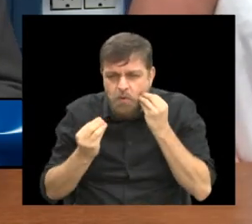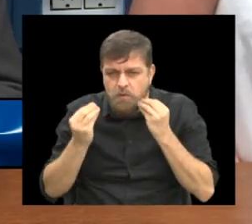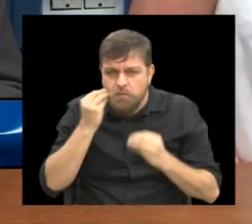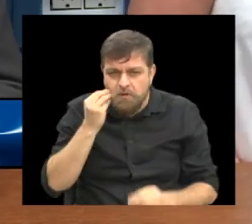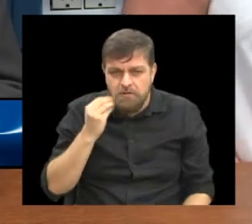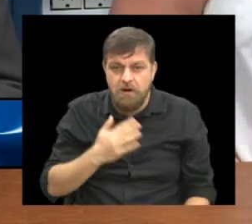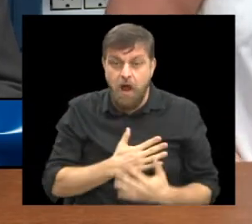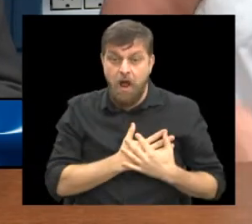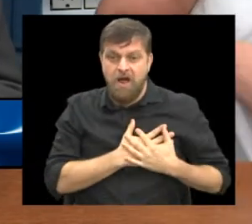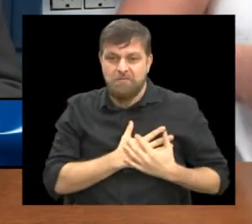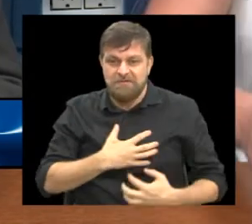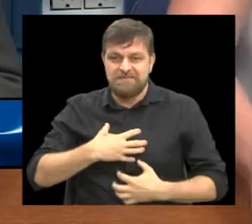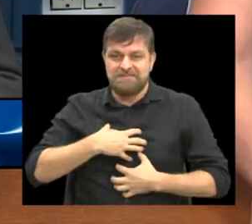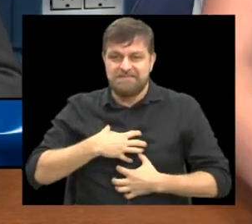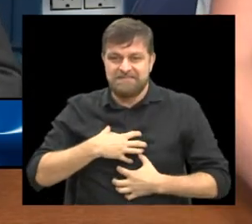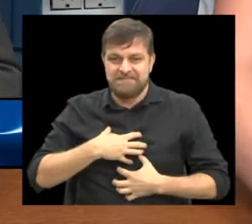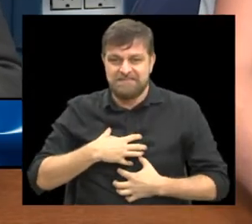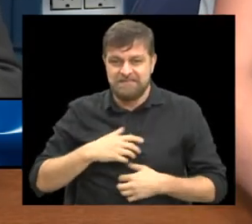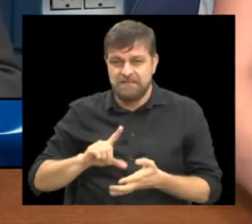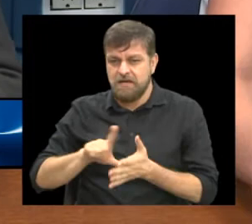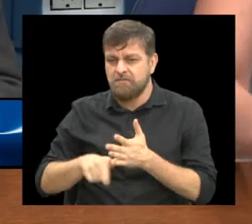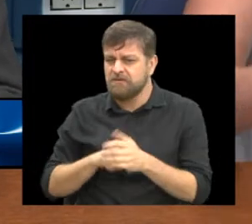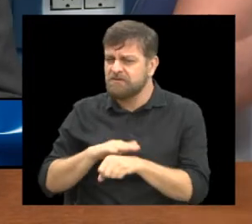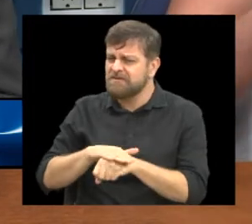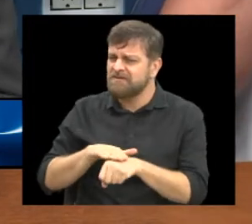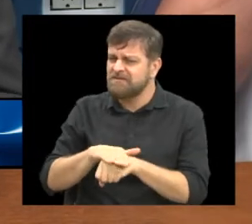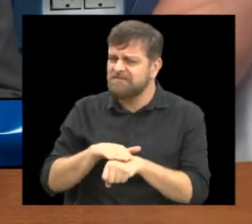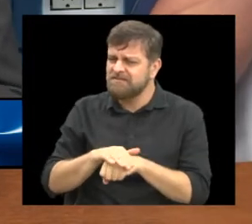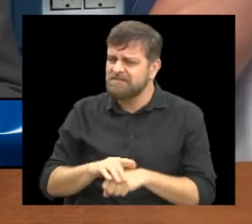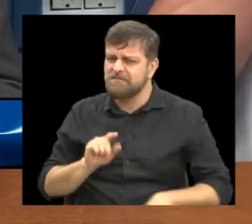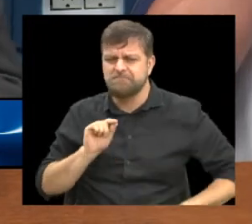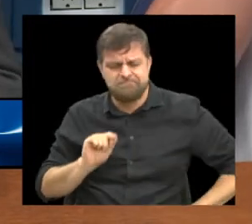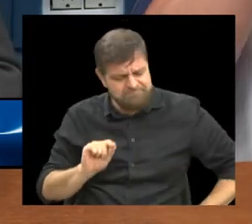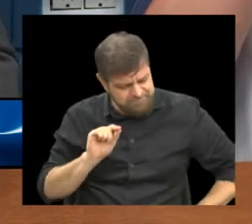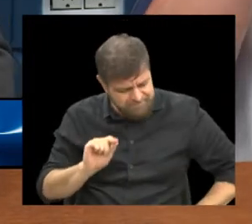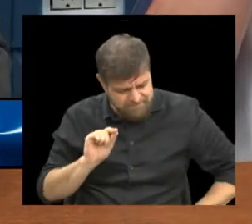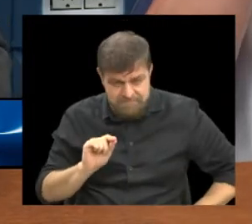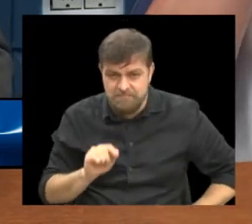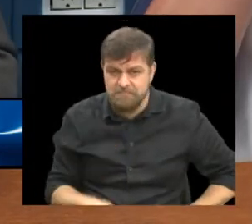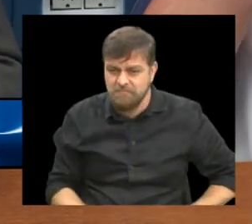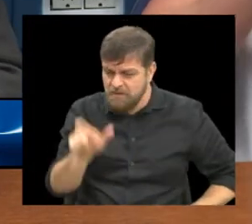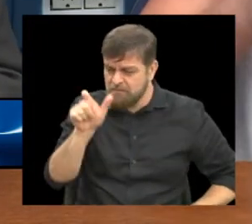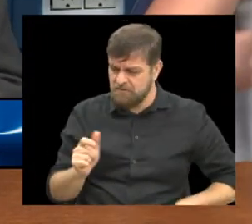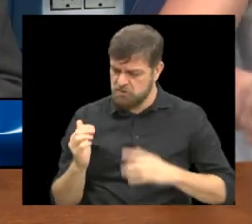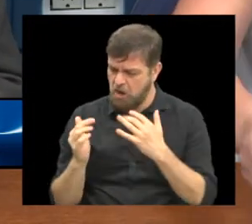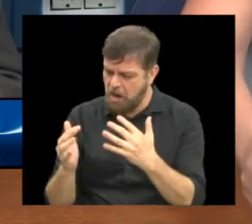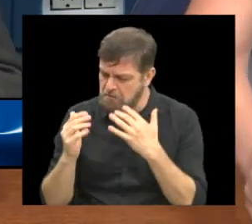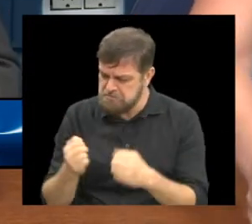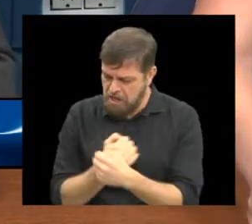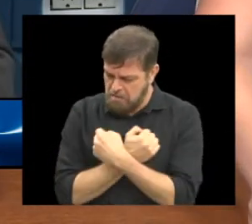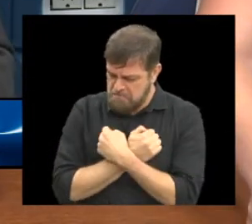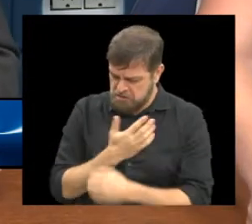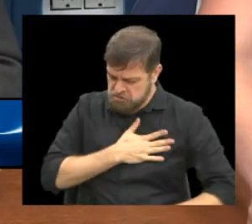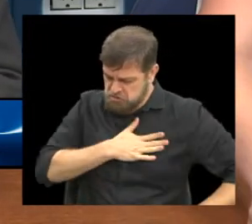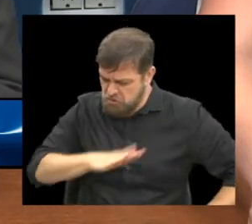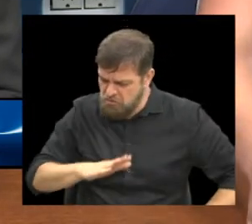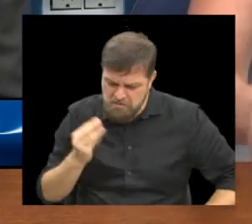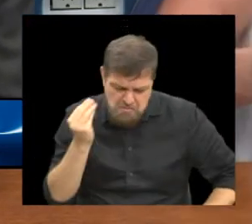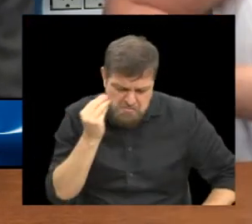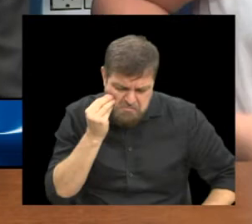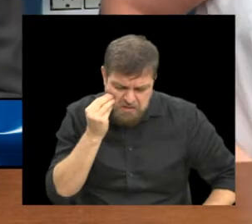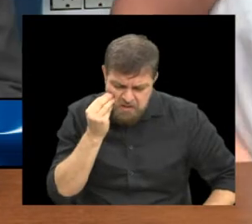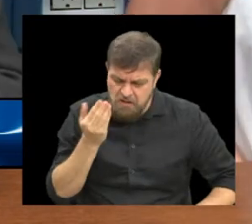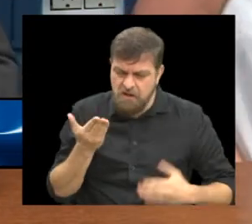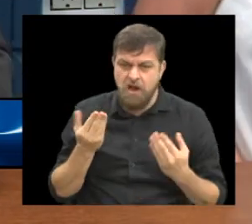com amor, e até eu peguei e comentei, falei assim, poxa, mas fala que é autista, não abraça, não beija. O que